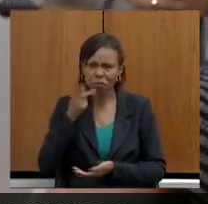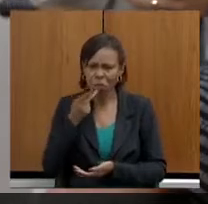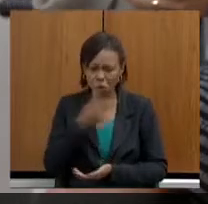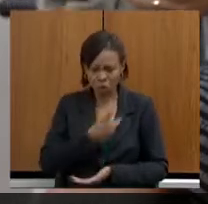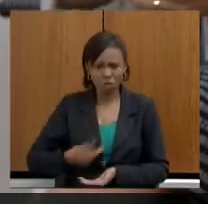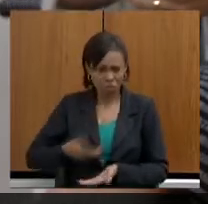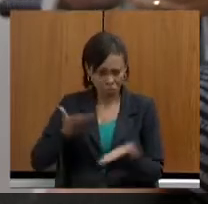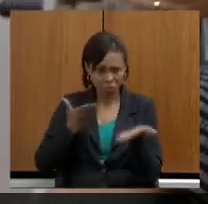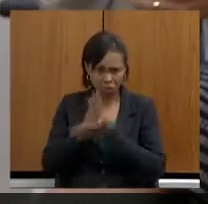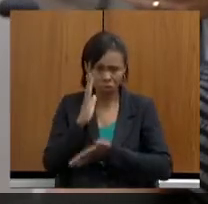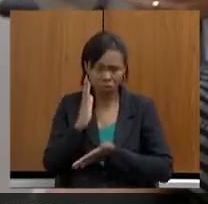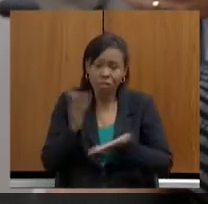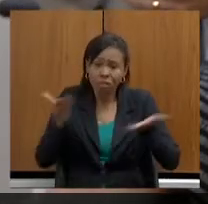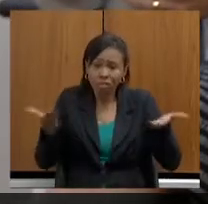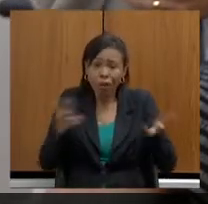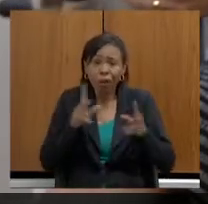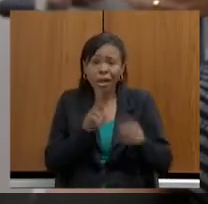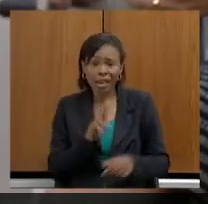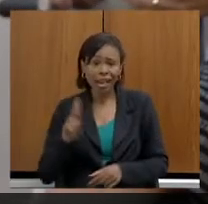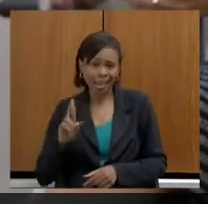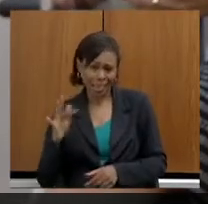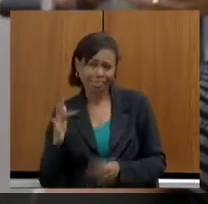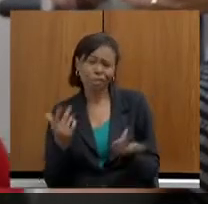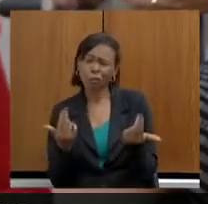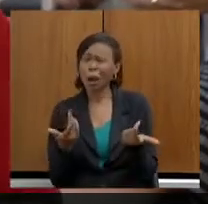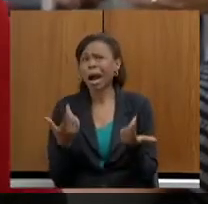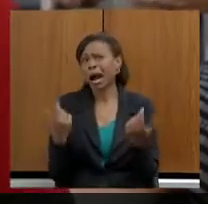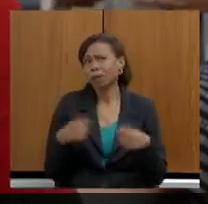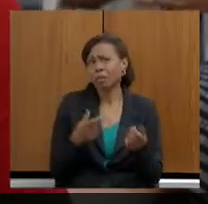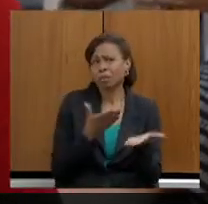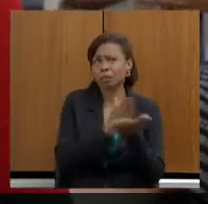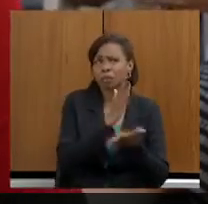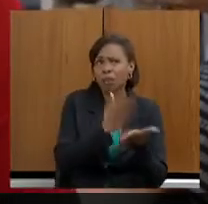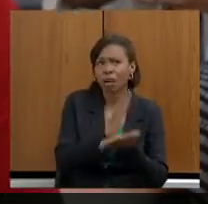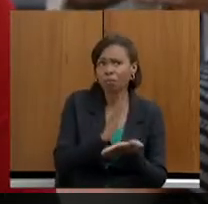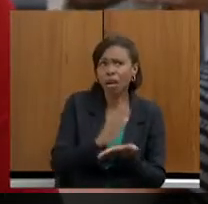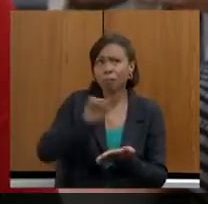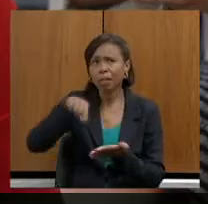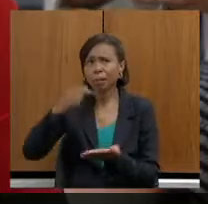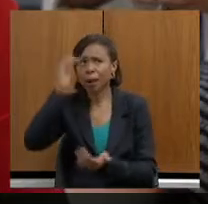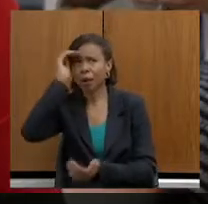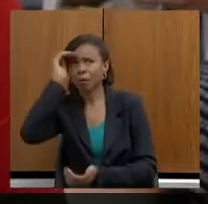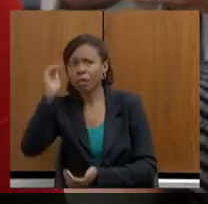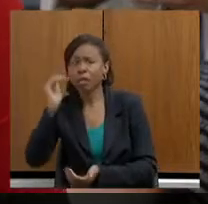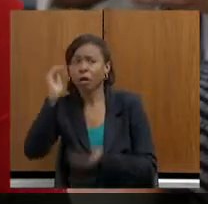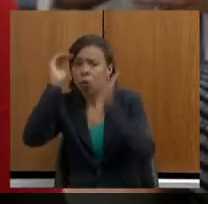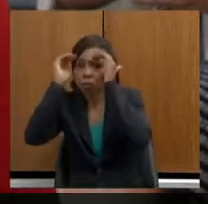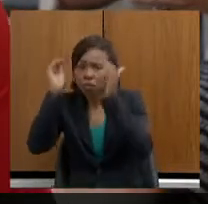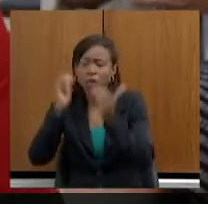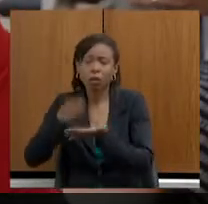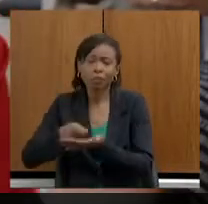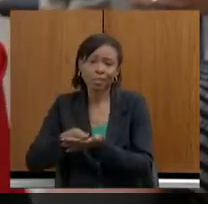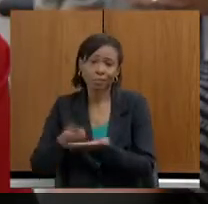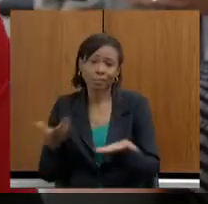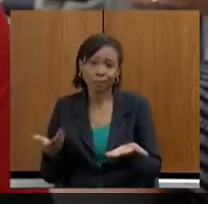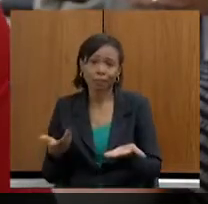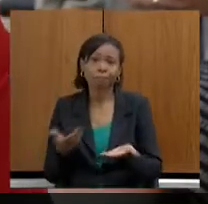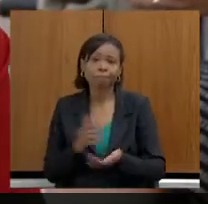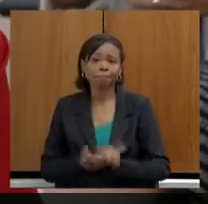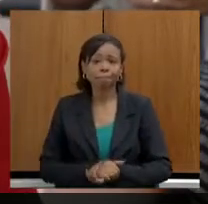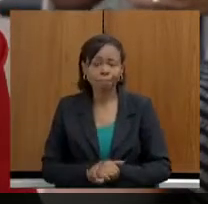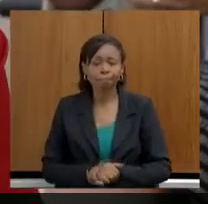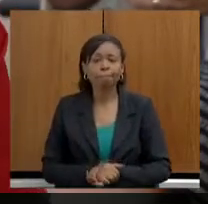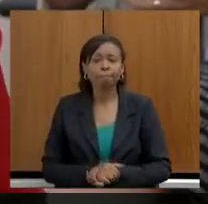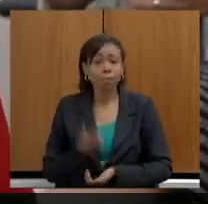alguma coisa do regime de apuração fiscal pensei que é provar alguma coisa para cumprir a sua obrigação da auxiliar de ser